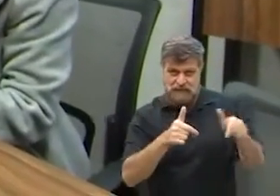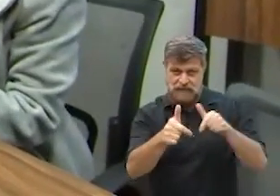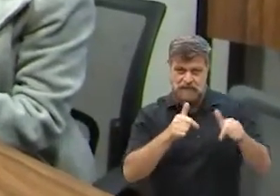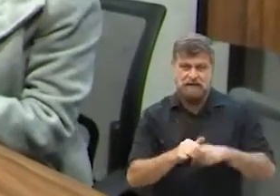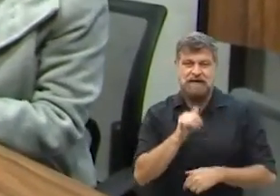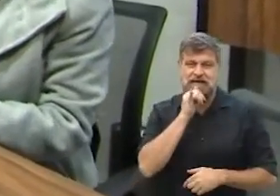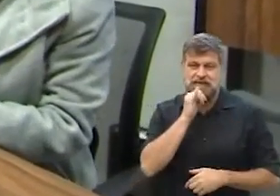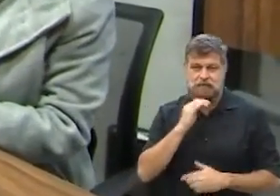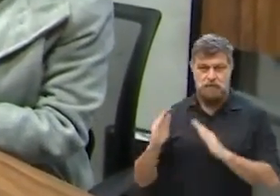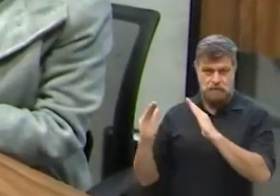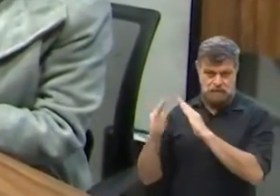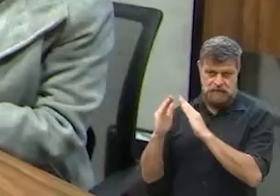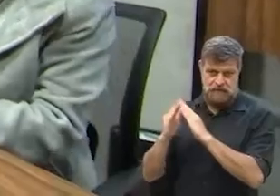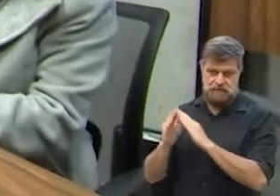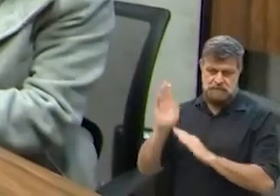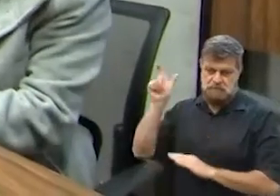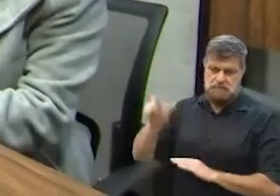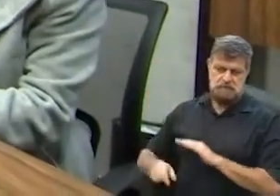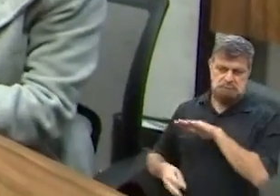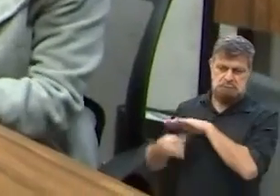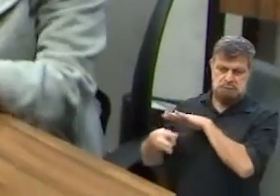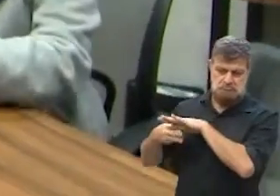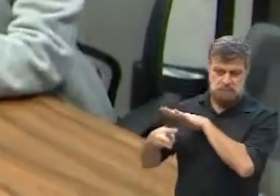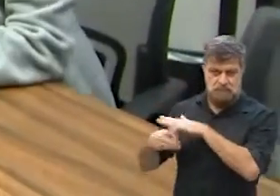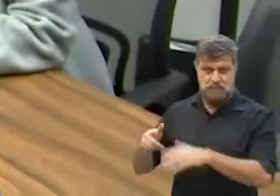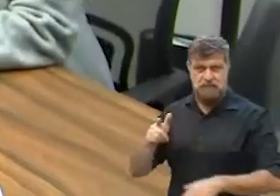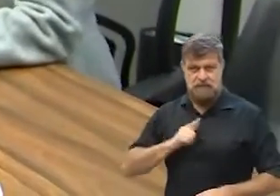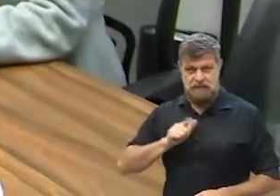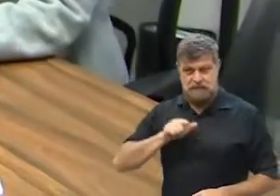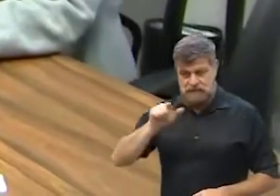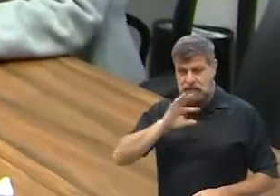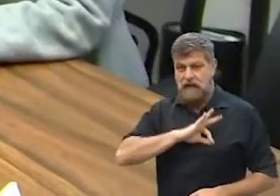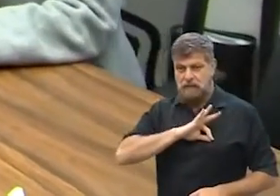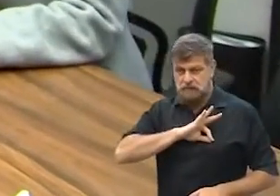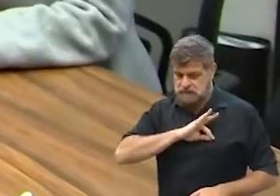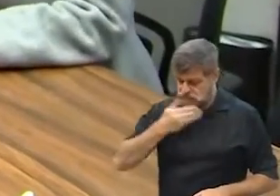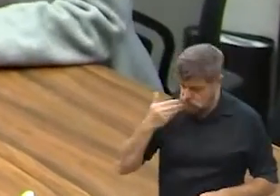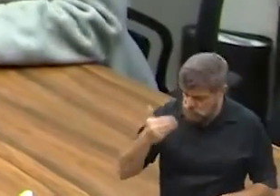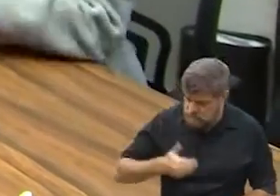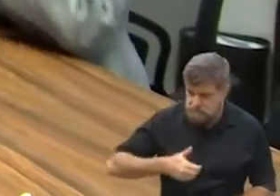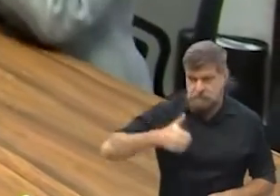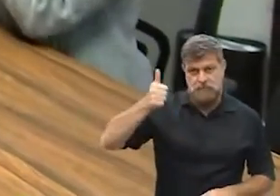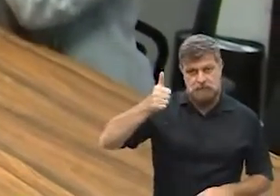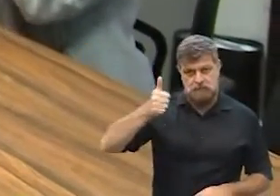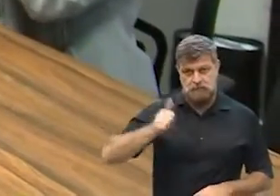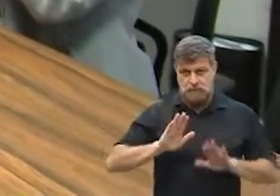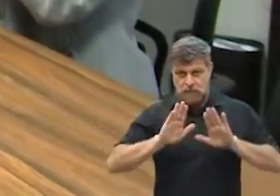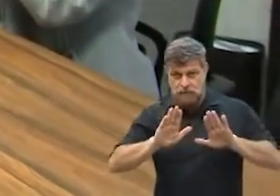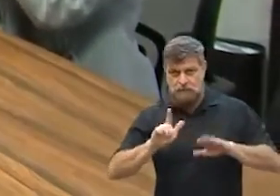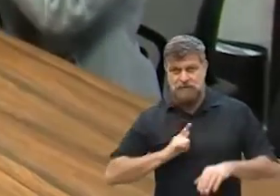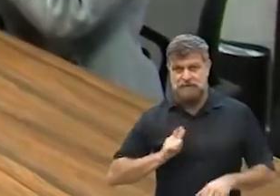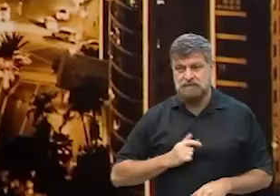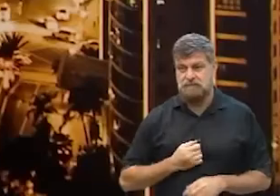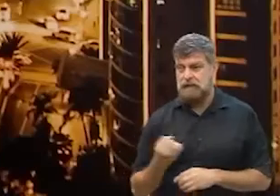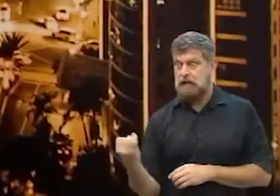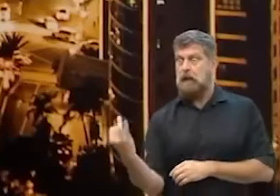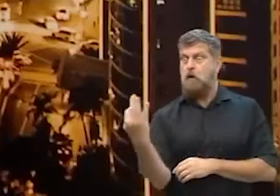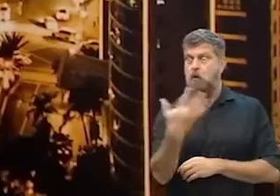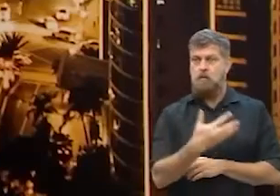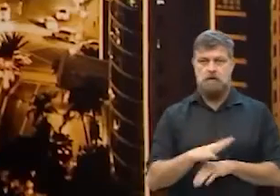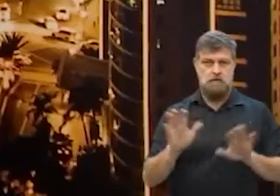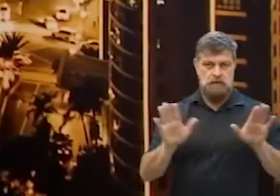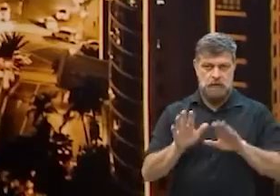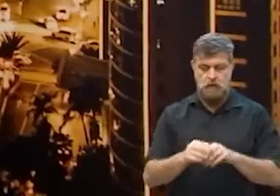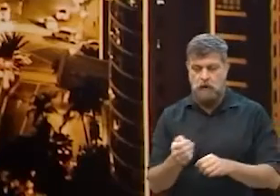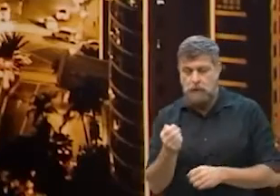terceiro, certo? Imóveis de terceiro a remuneração é maior, tá? Porém não é quantidade,